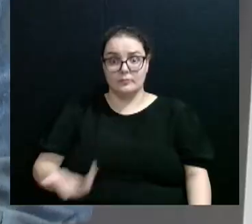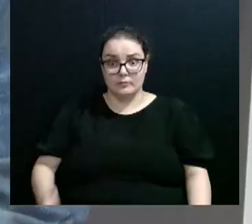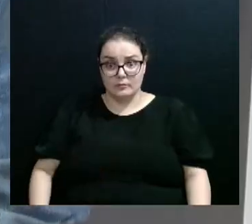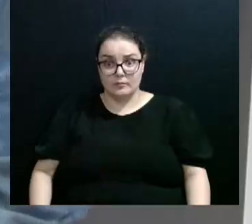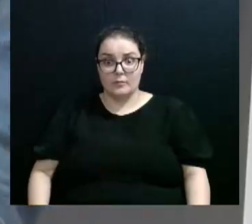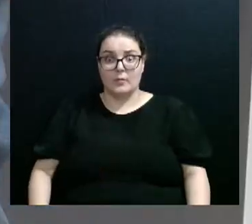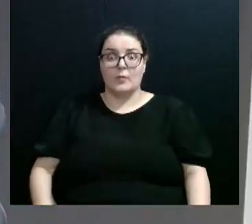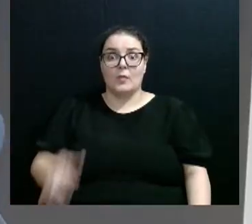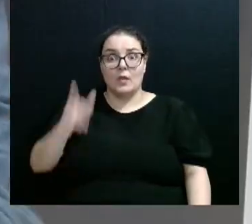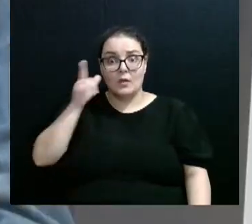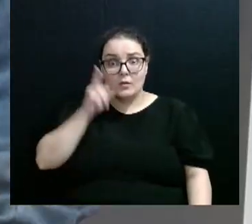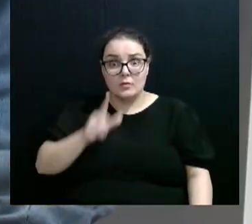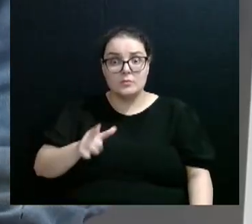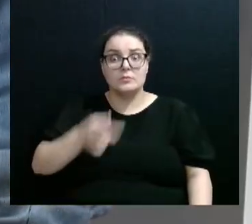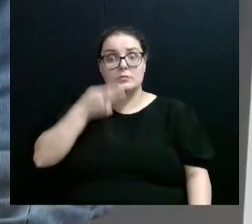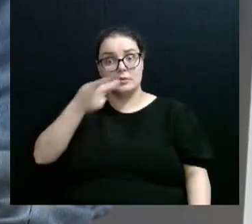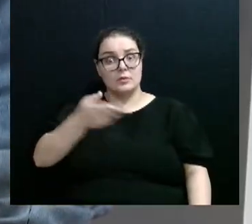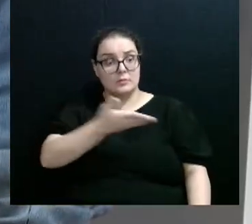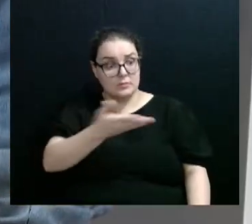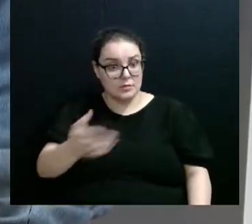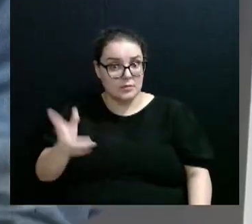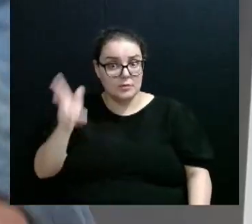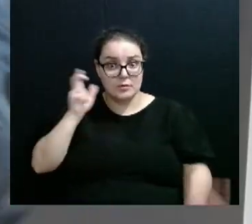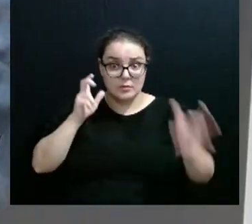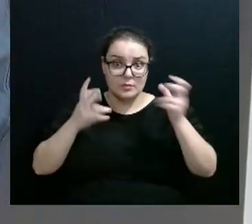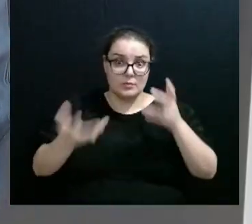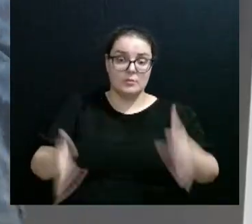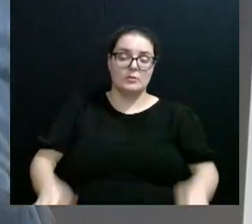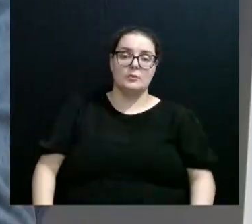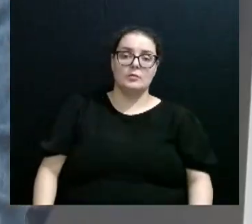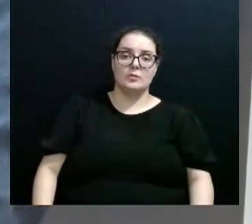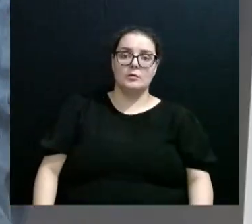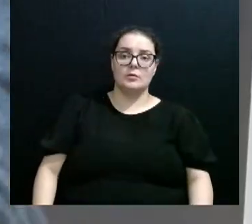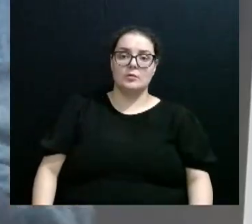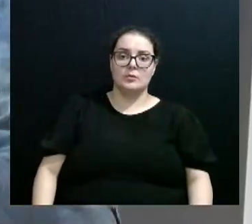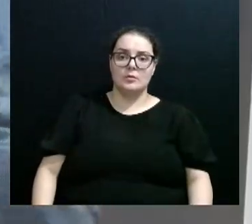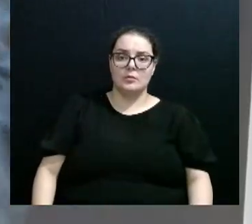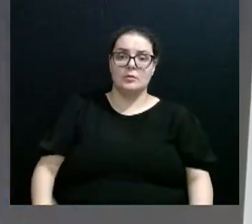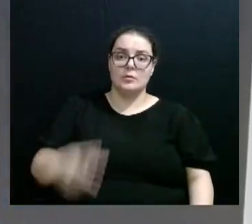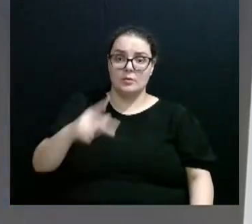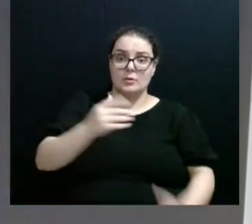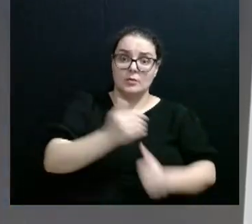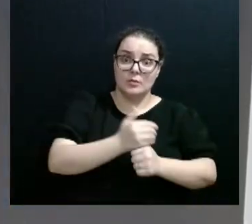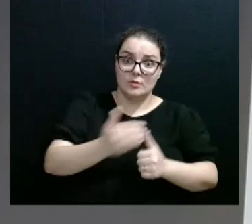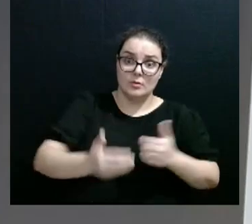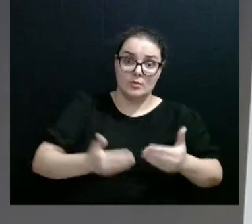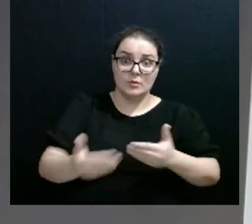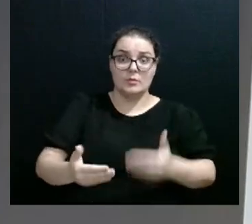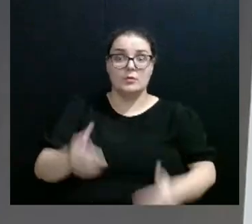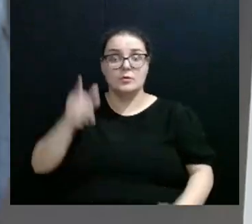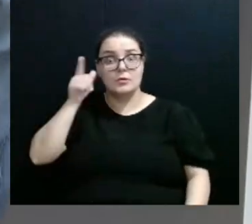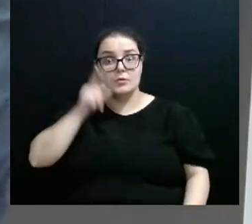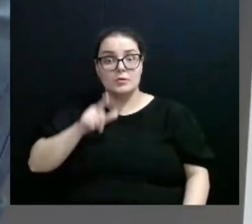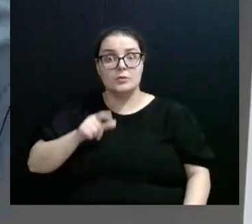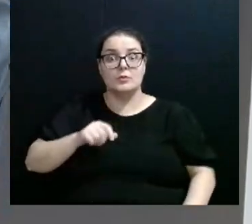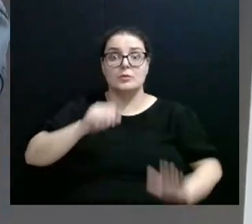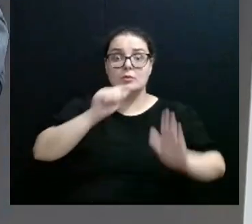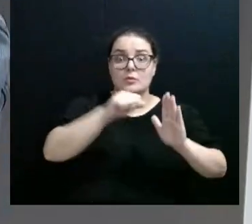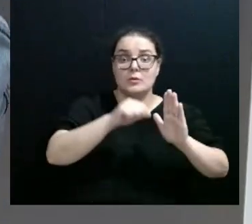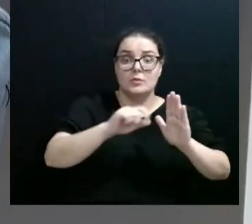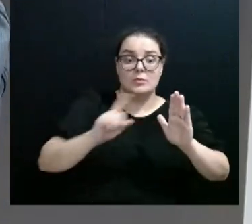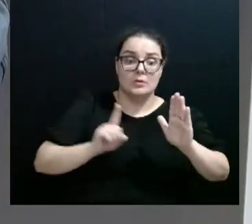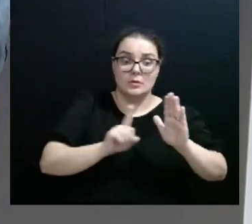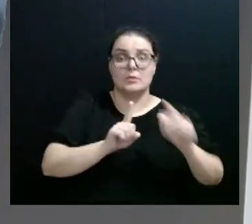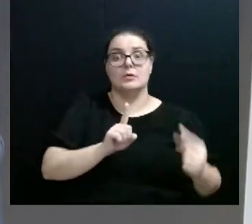você, secretário. No passado isso não existia. No seu mandato, nesses últimos tempos, a gente consegue bater a porta e ser atendido. O pessoal